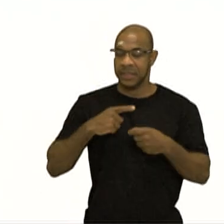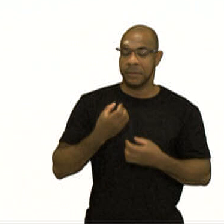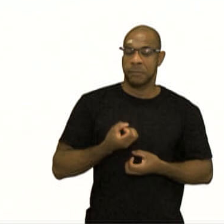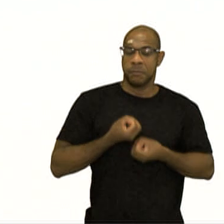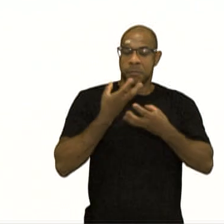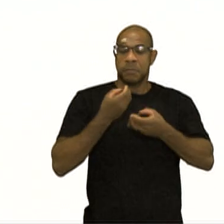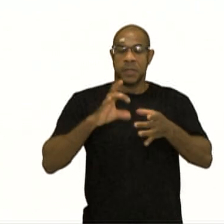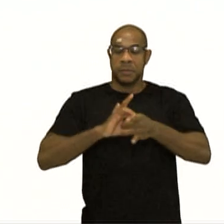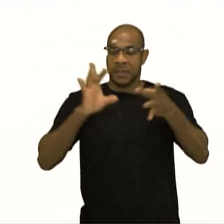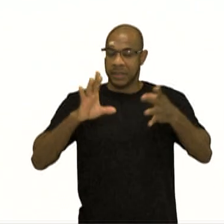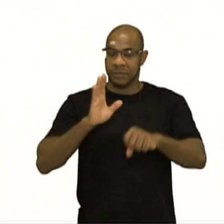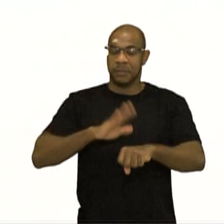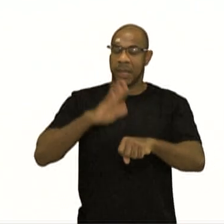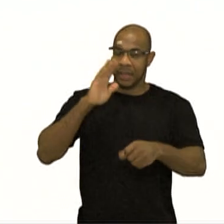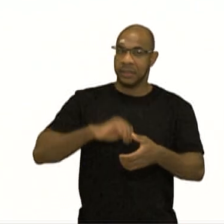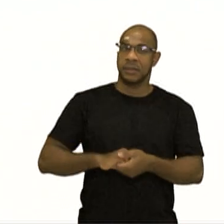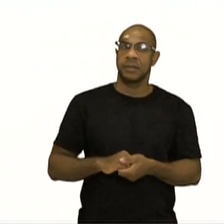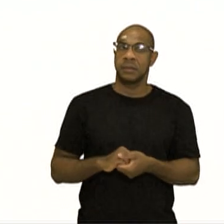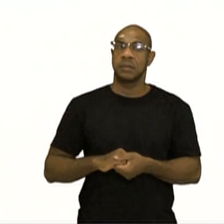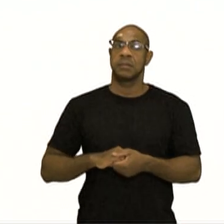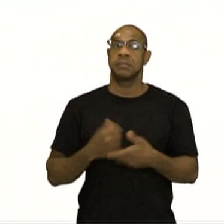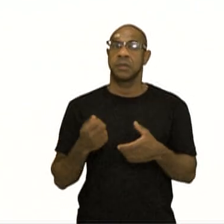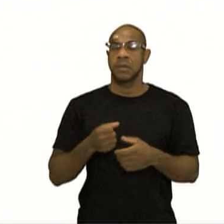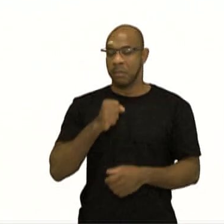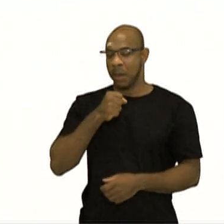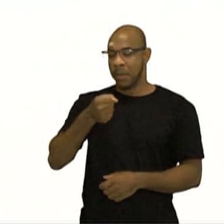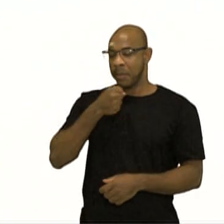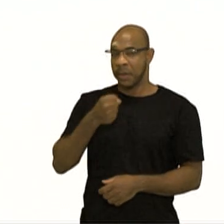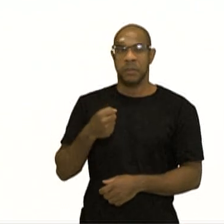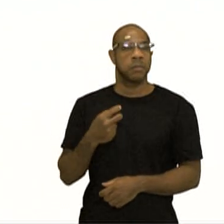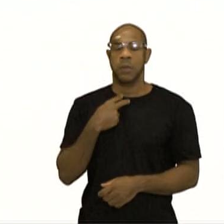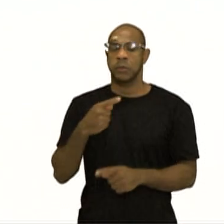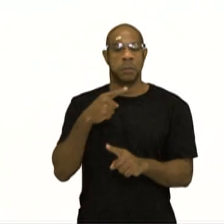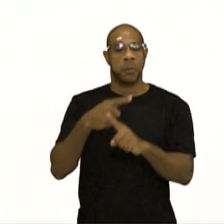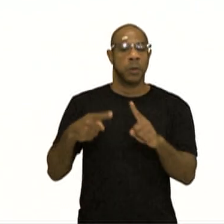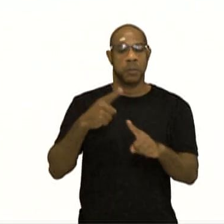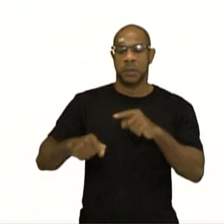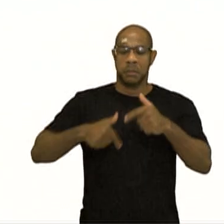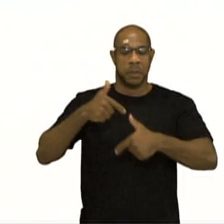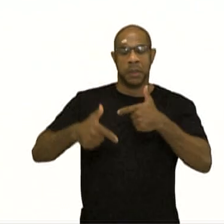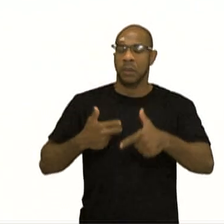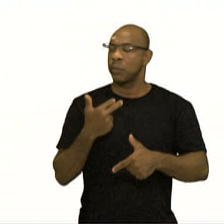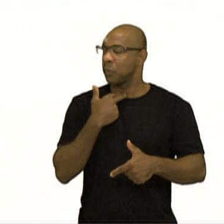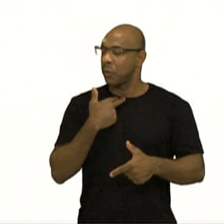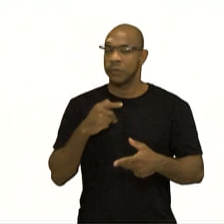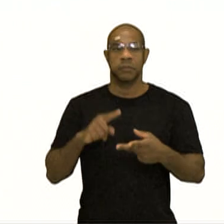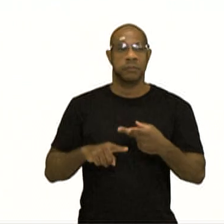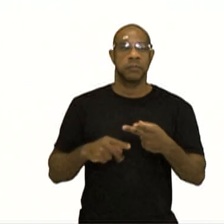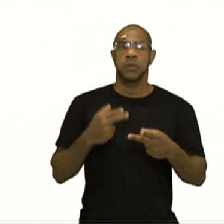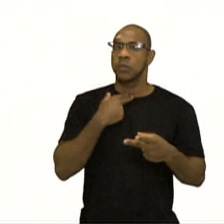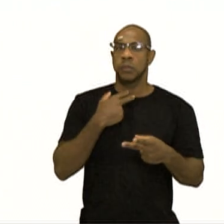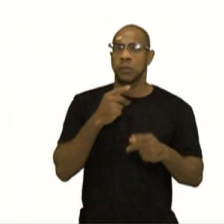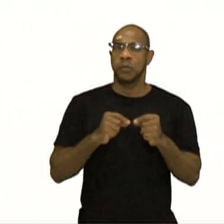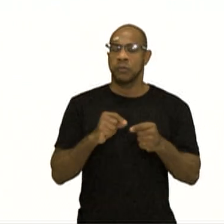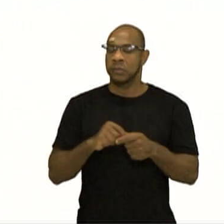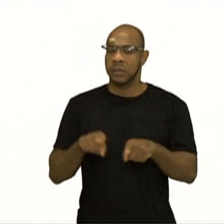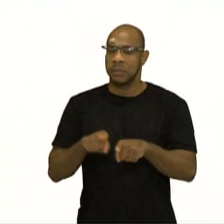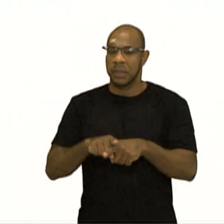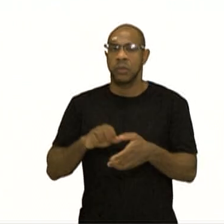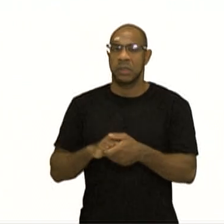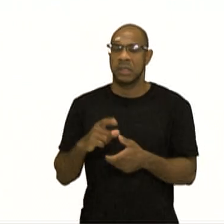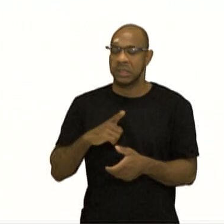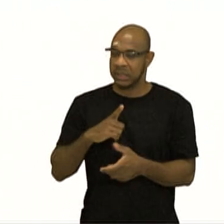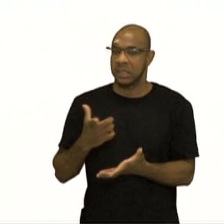expressão, ou seja, em nenhum momento os jornalistas devem ser impedidos de trabalhar e não podem sofrer ataques, como